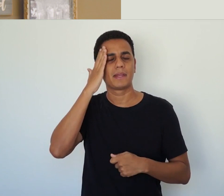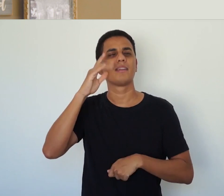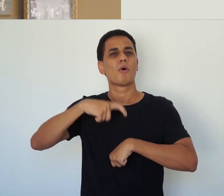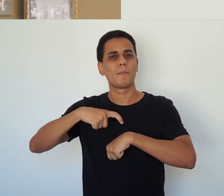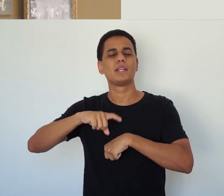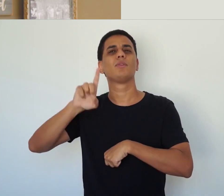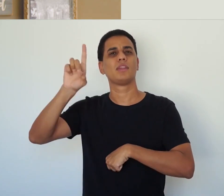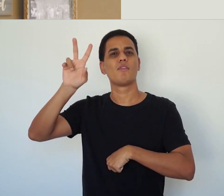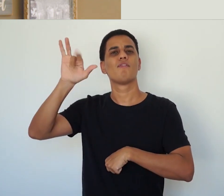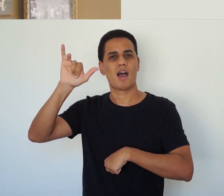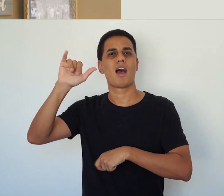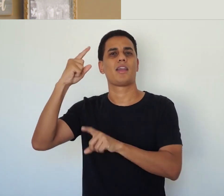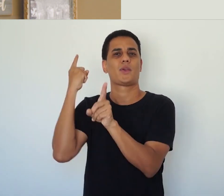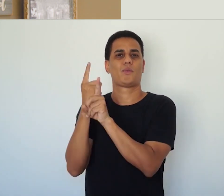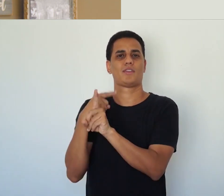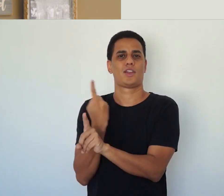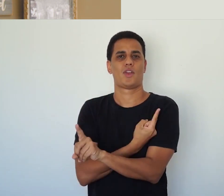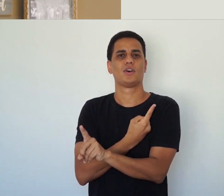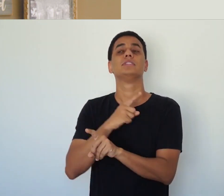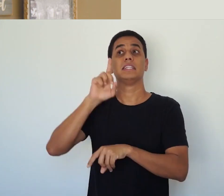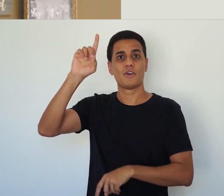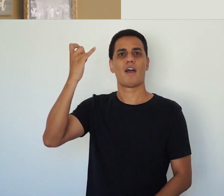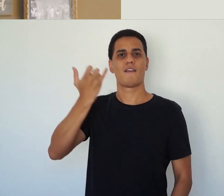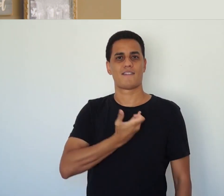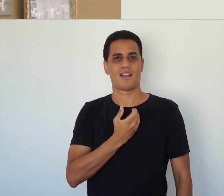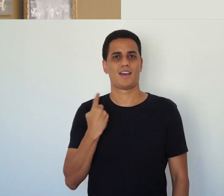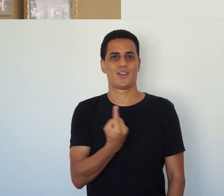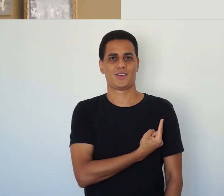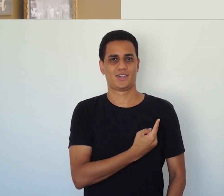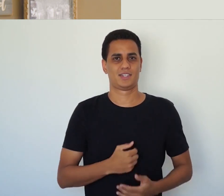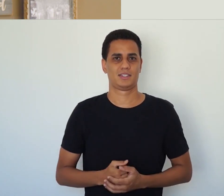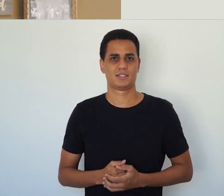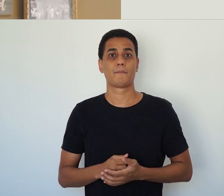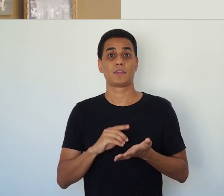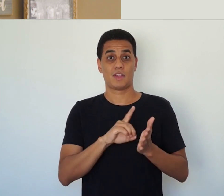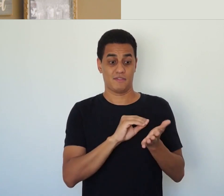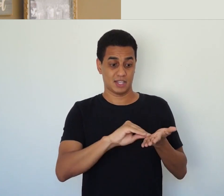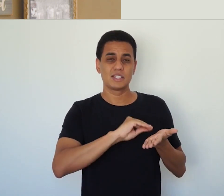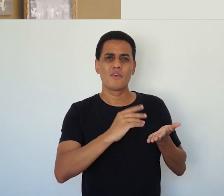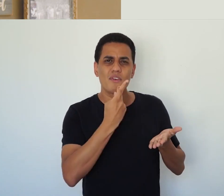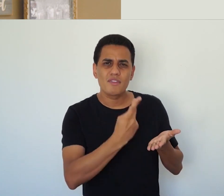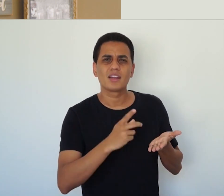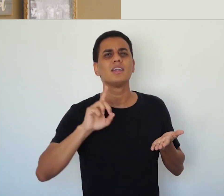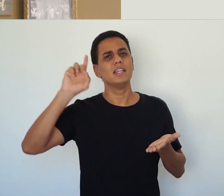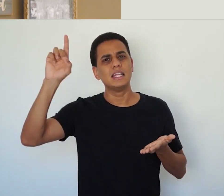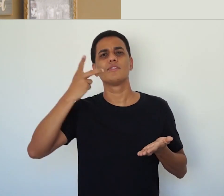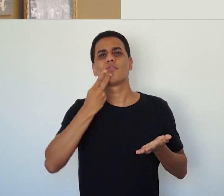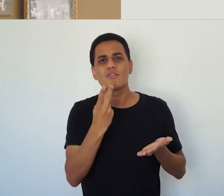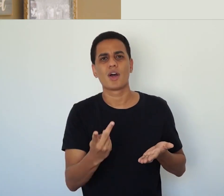que Ele vai passar. E ao passar, Ele vai falar conosco. O texto diz que Deus falou com